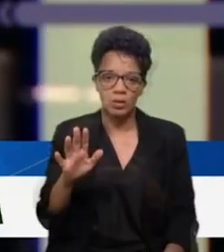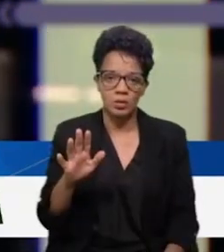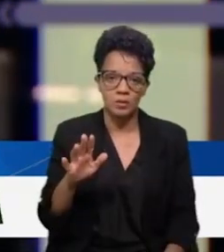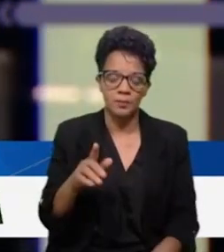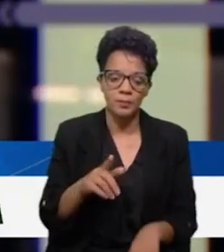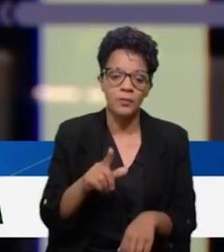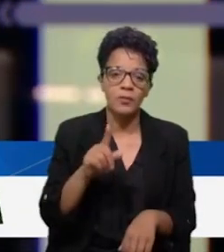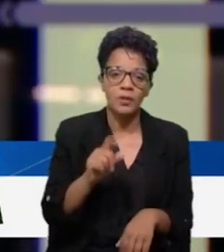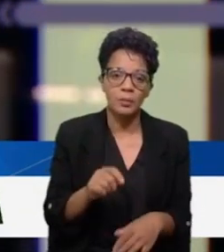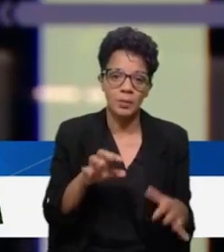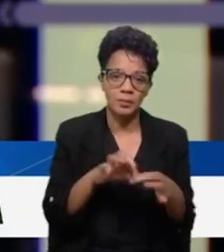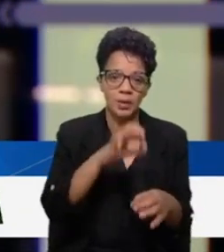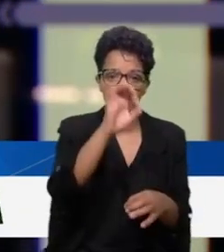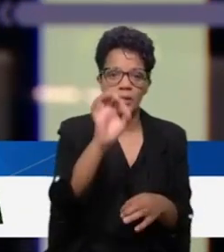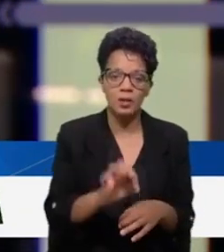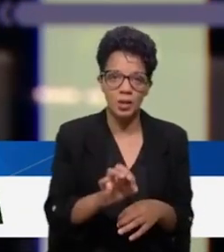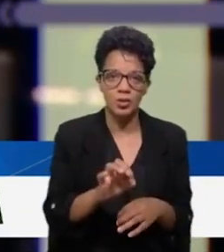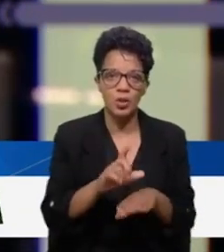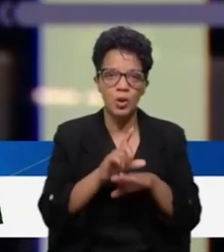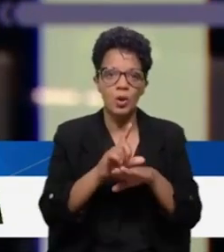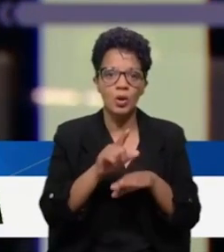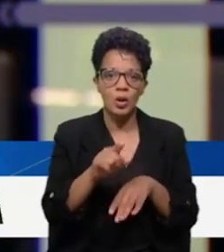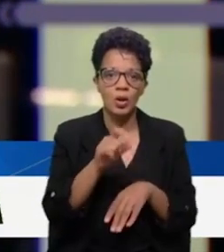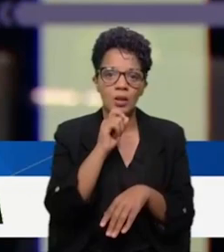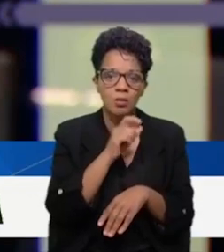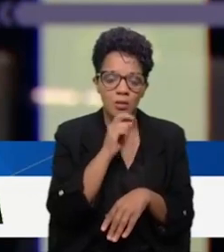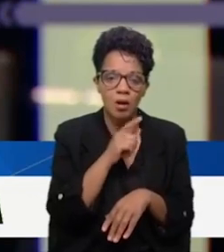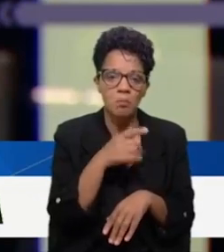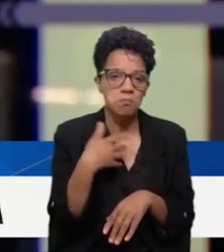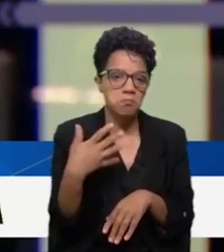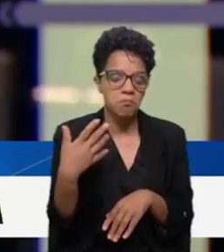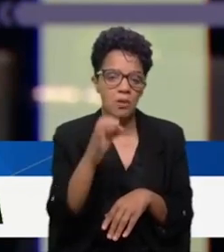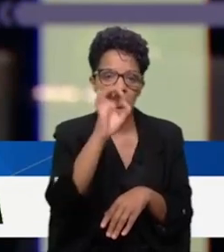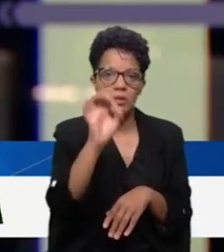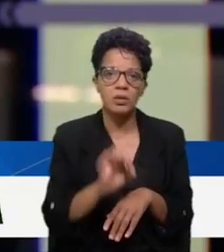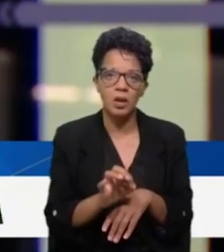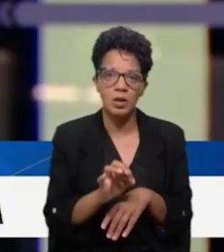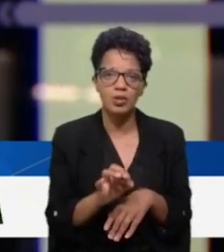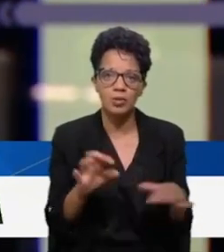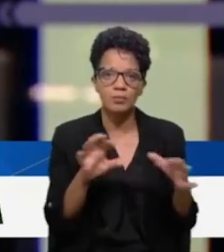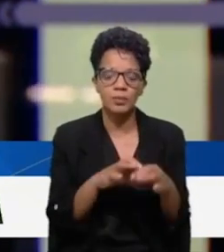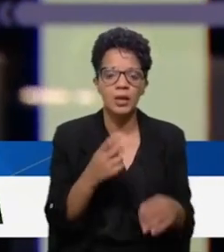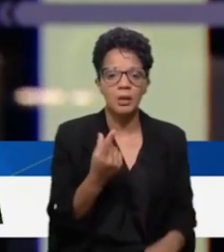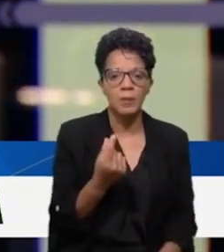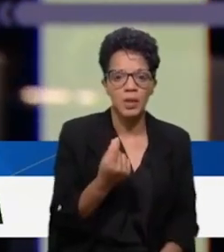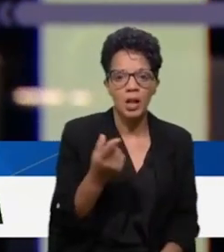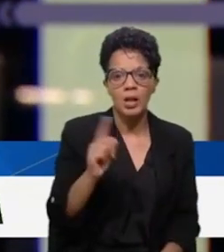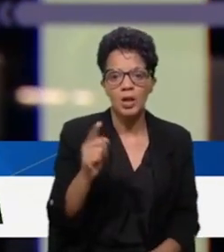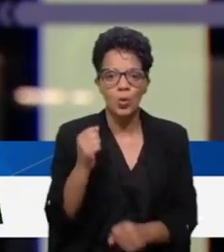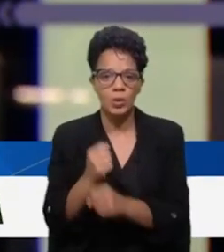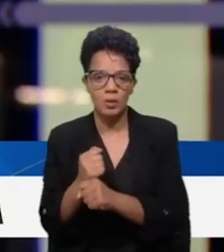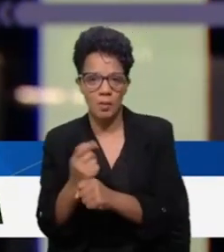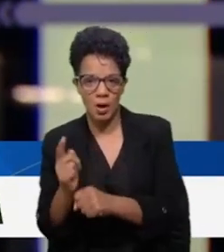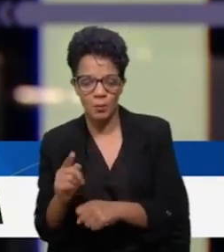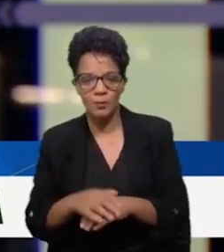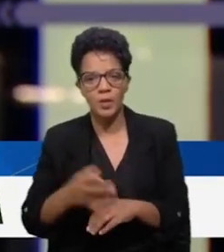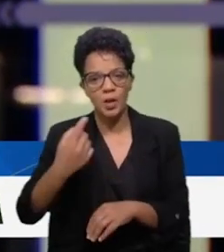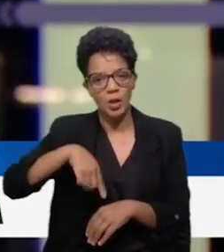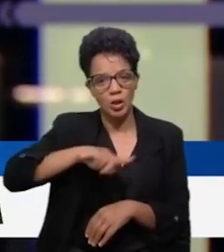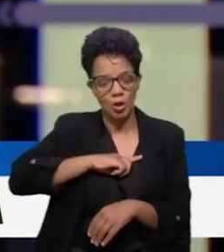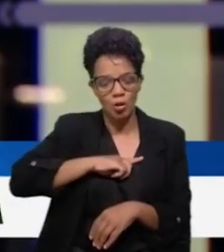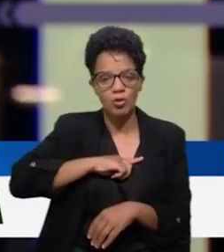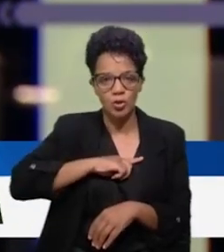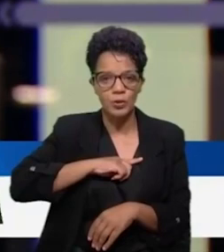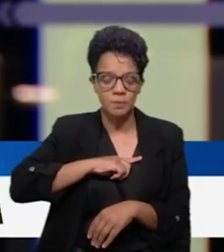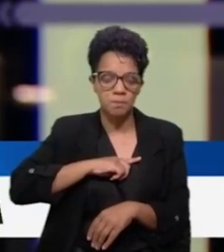e dentro destas taxas, o LIVRE considera, podemos ir sobretudo para as taxas relacionadas com o capital e não com o trabalho. Nós vemos sobretudo que quem